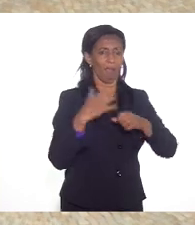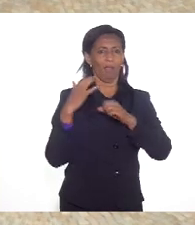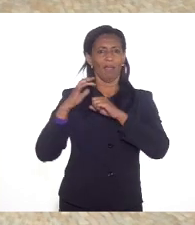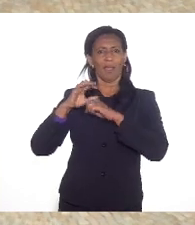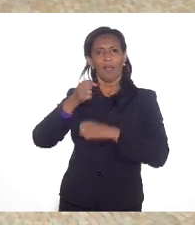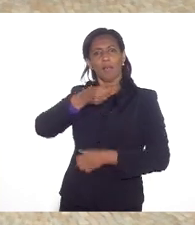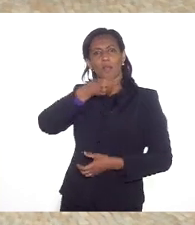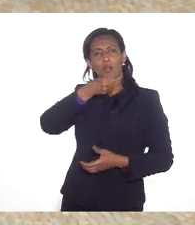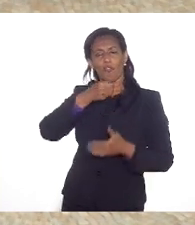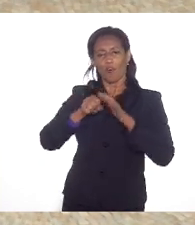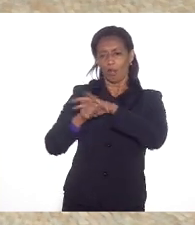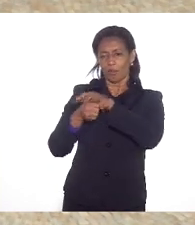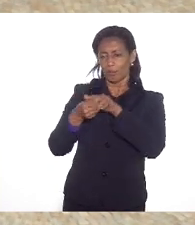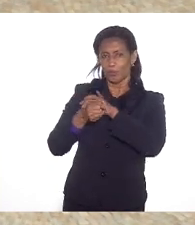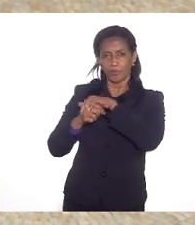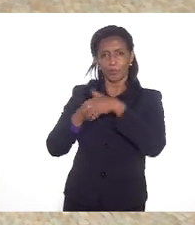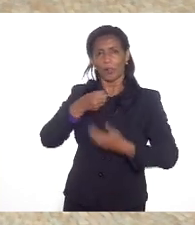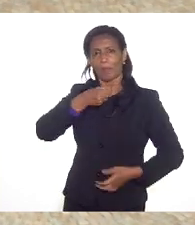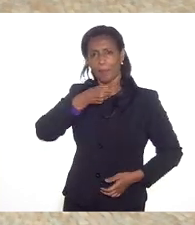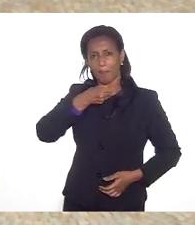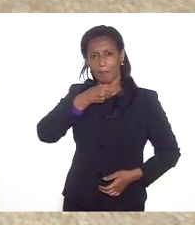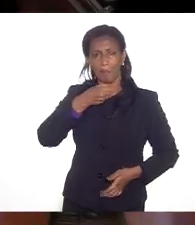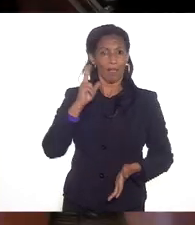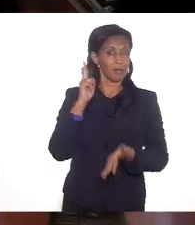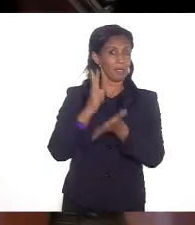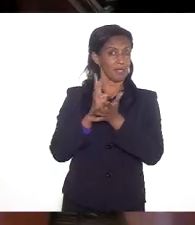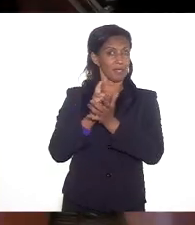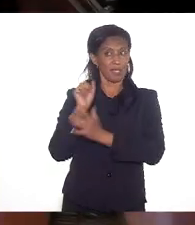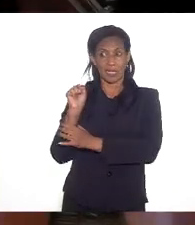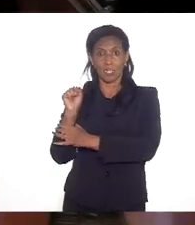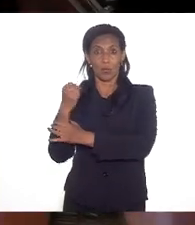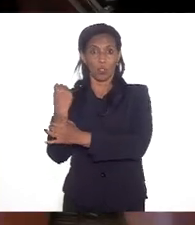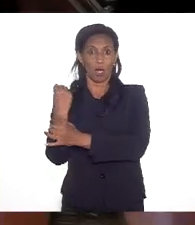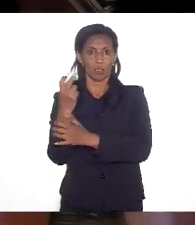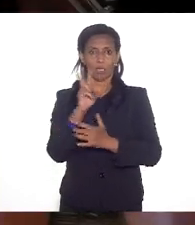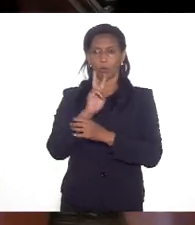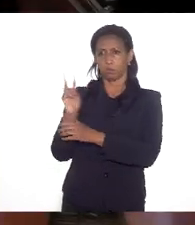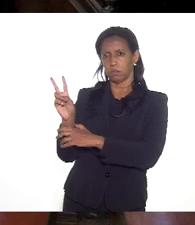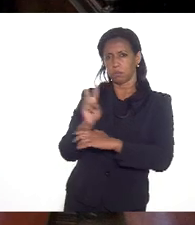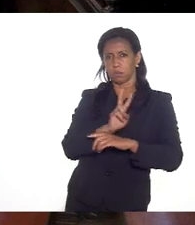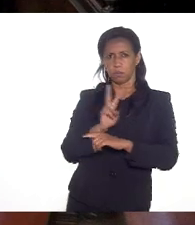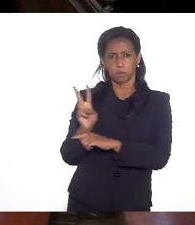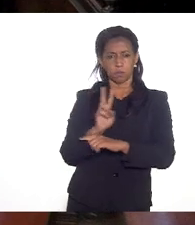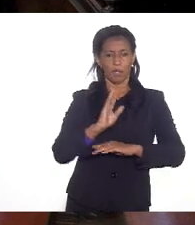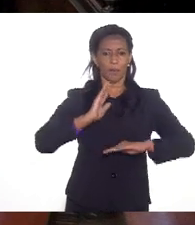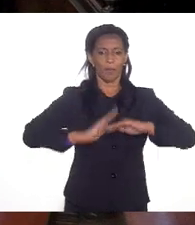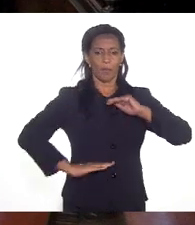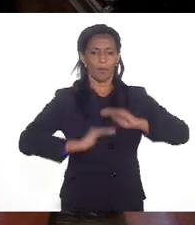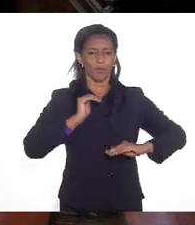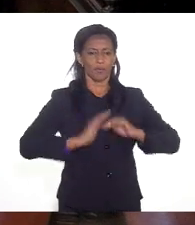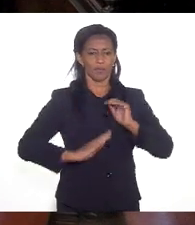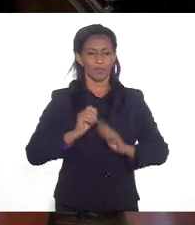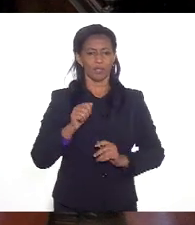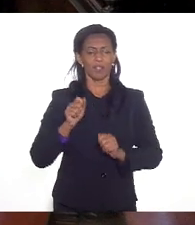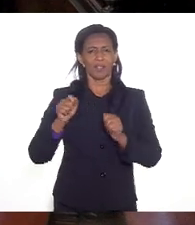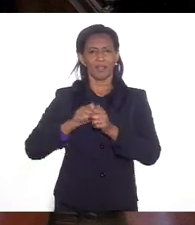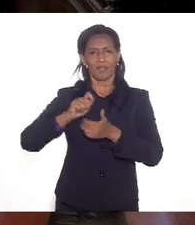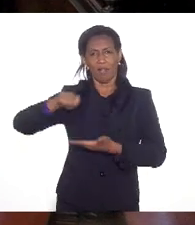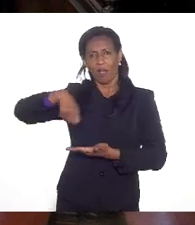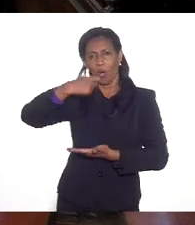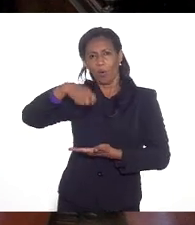microfones da cada vez que o parlamentar vem falar a toda equipe de segurança aquelas profissionais que fazem a nossa